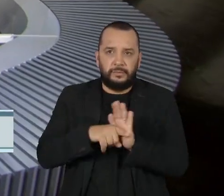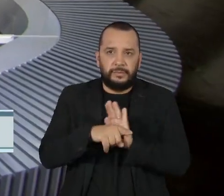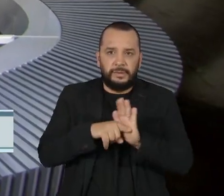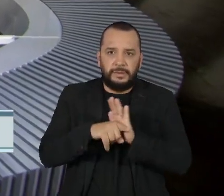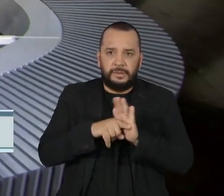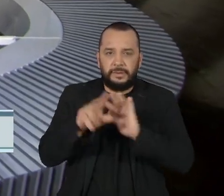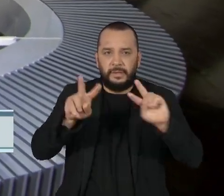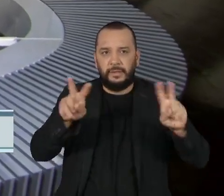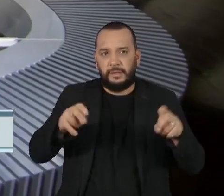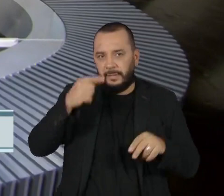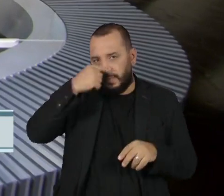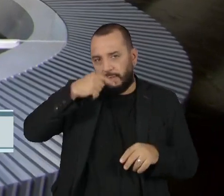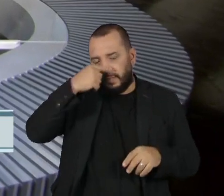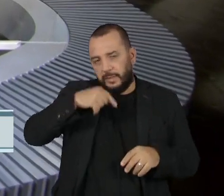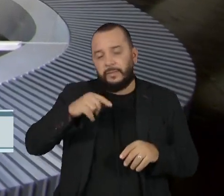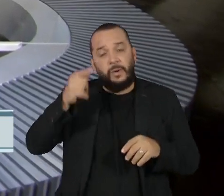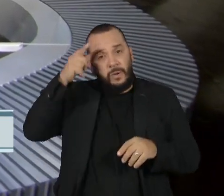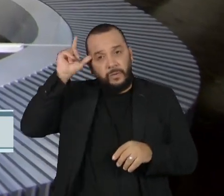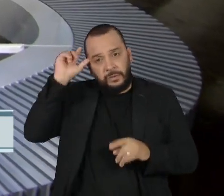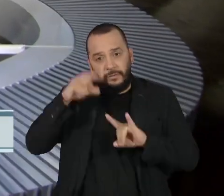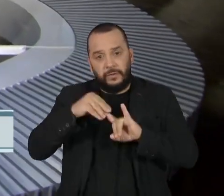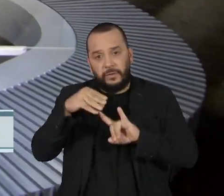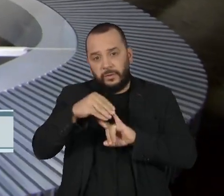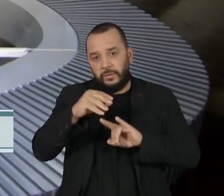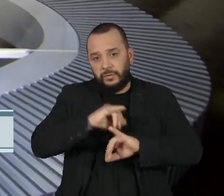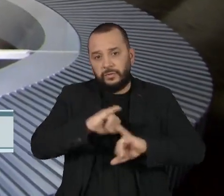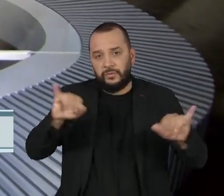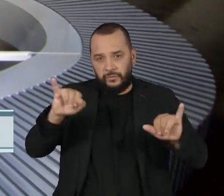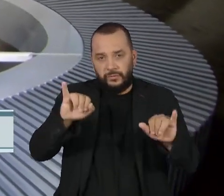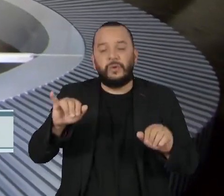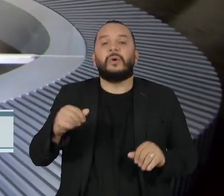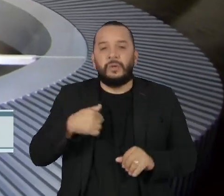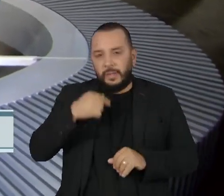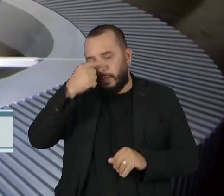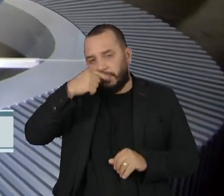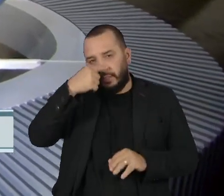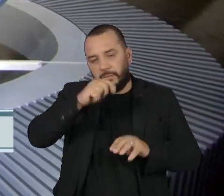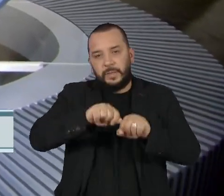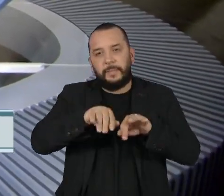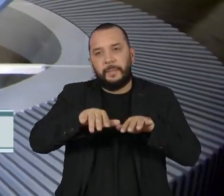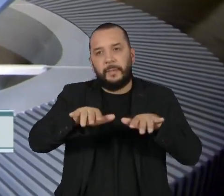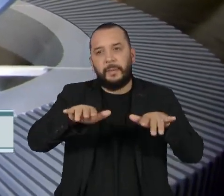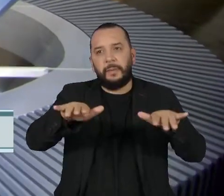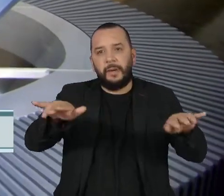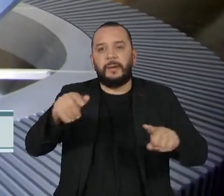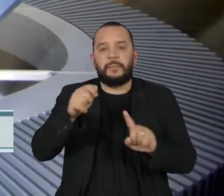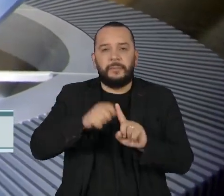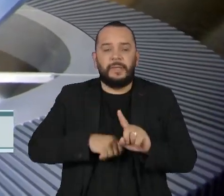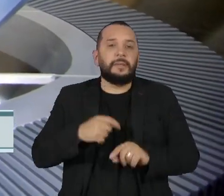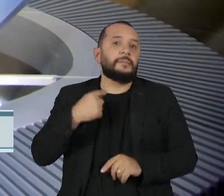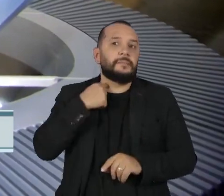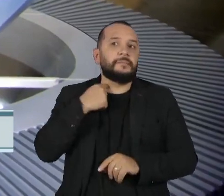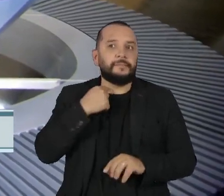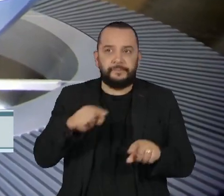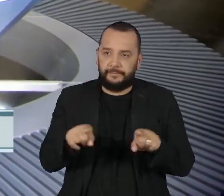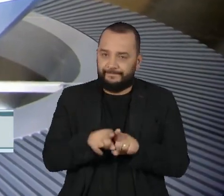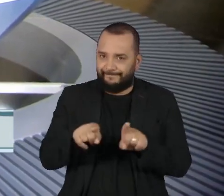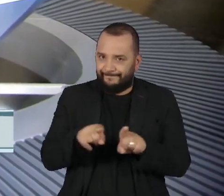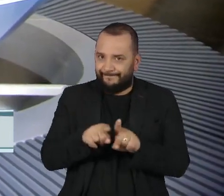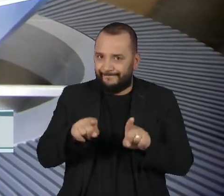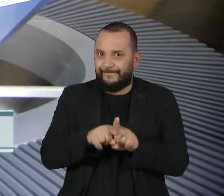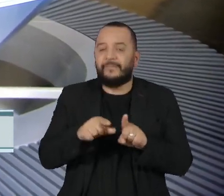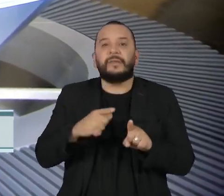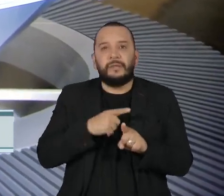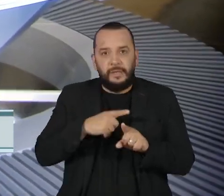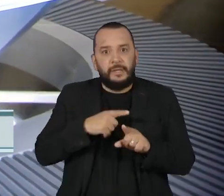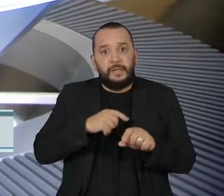Infogripe, divulgado pela Fiocruz ontem, mostra que a influenza registrou aumento ao longo do mês de maio e manteve presença